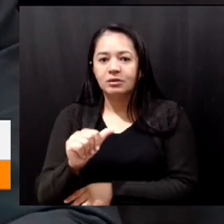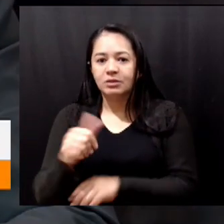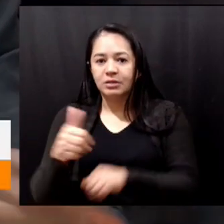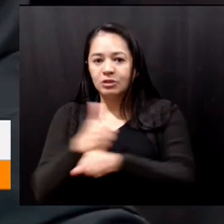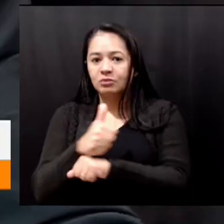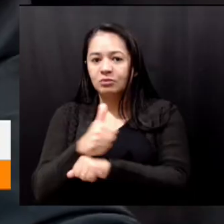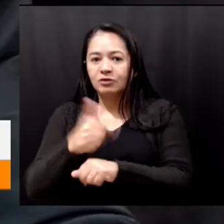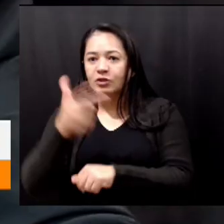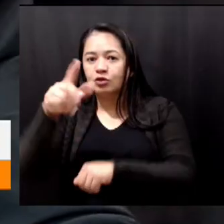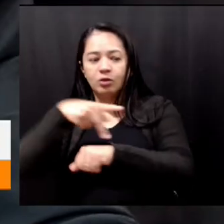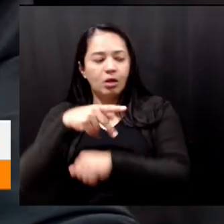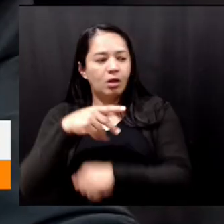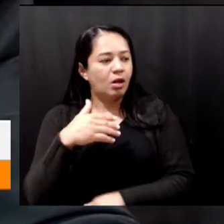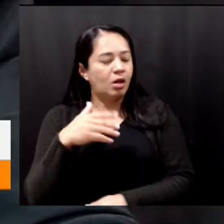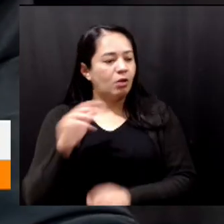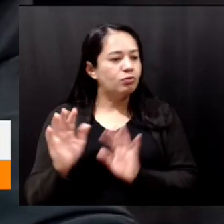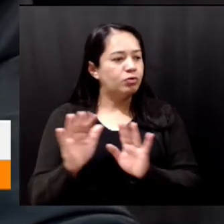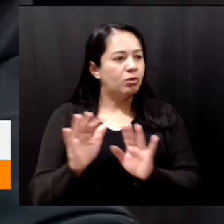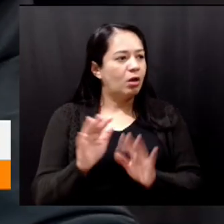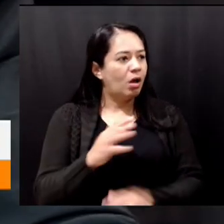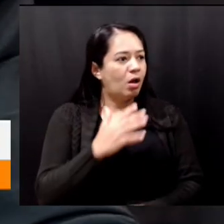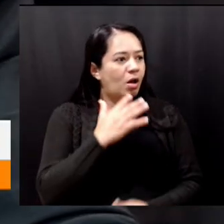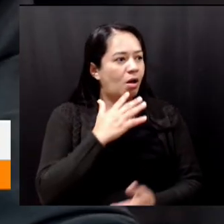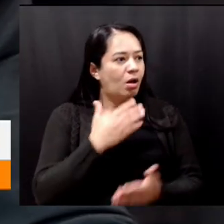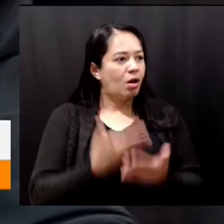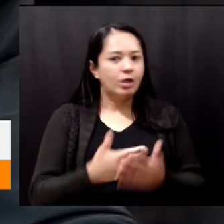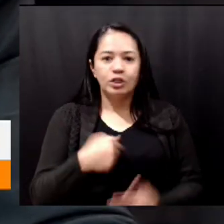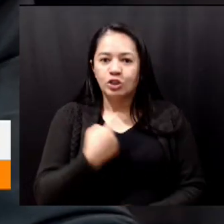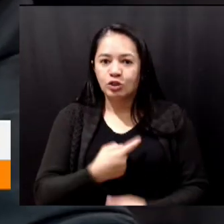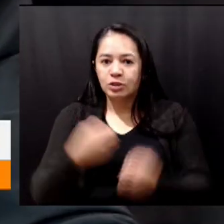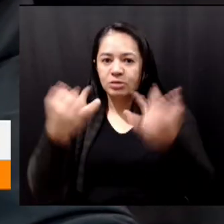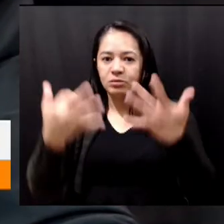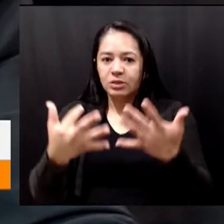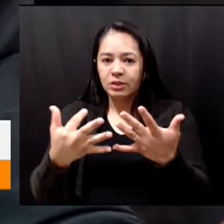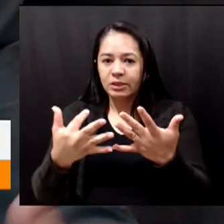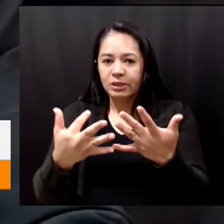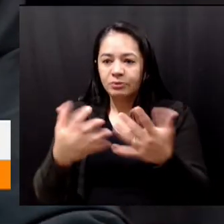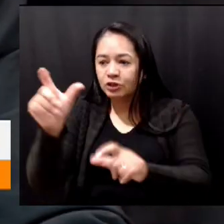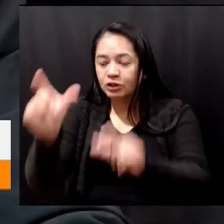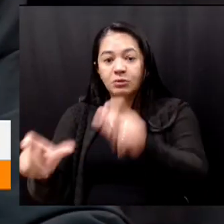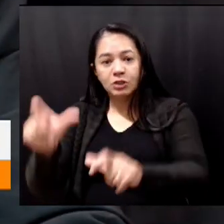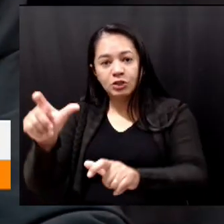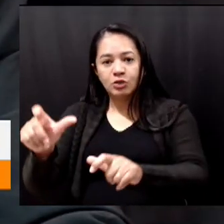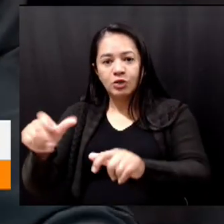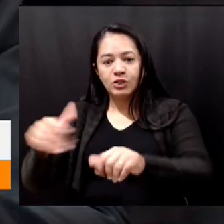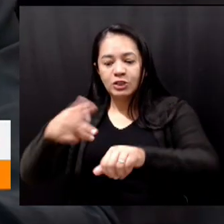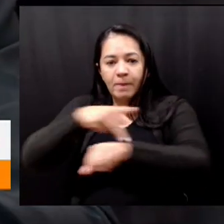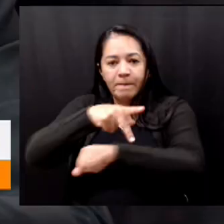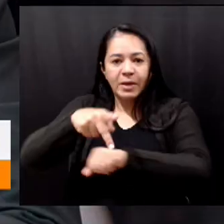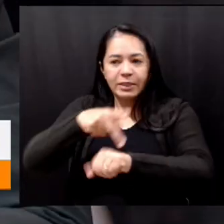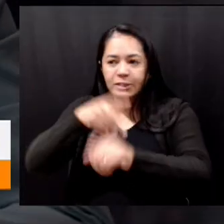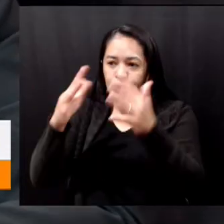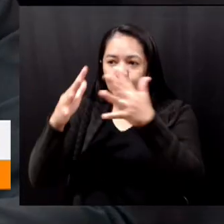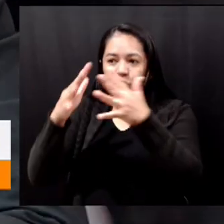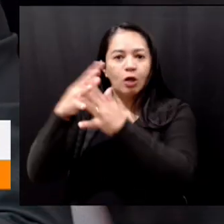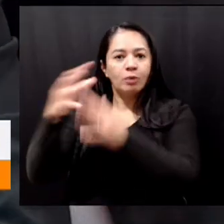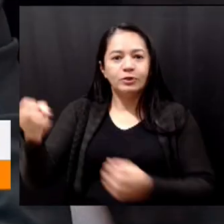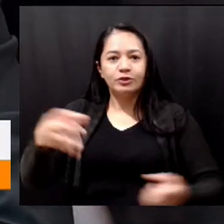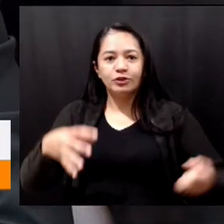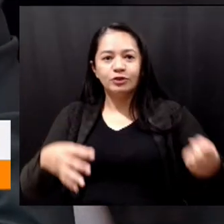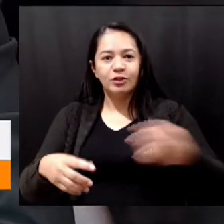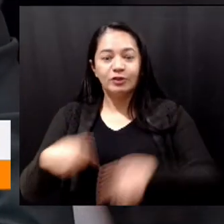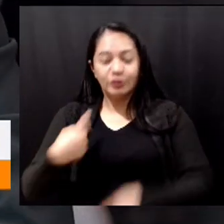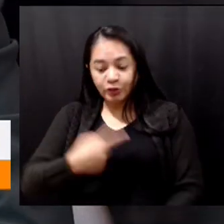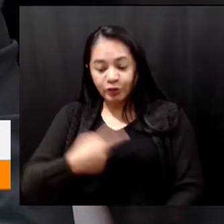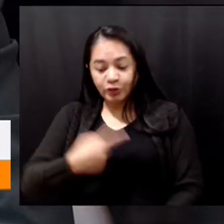gente está falando de países de ponta em inovação, e não tem, e aqui a gente tem, e o campineiro não